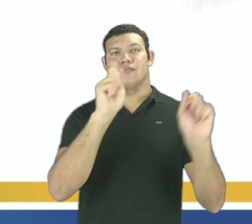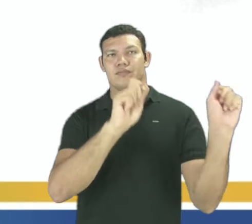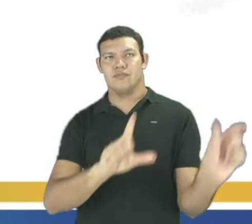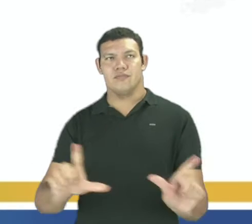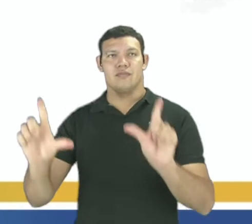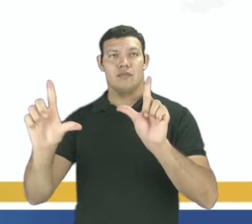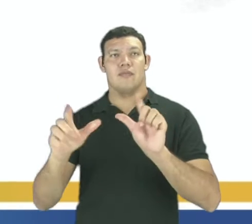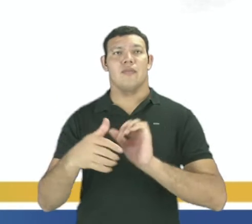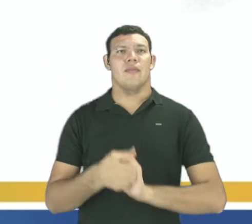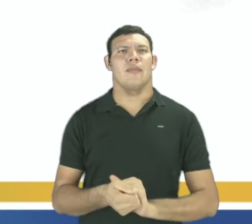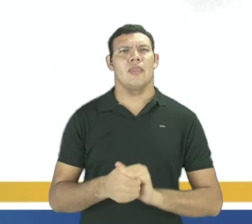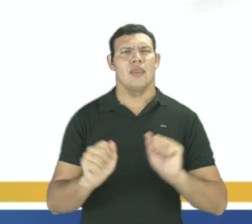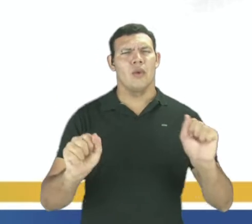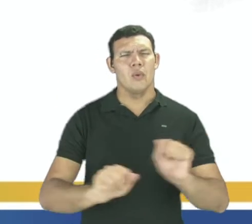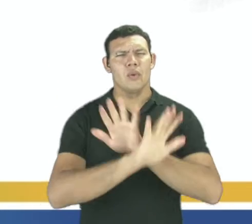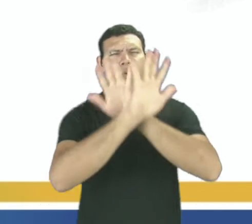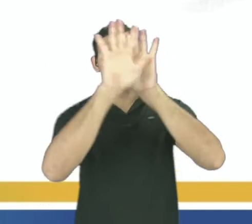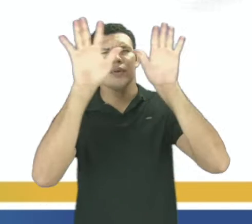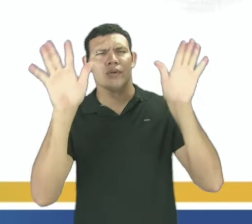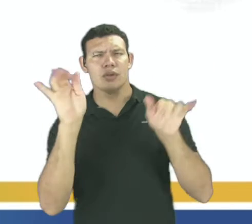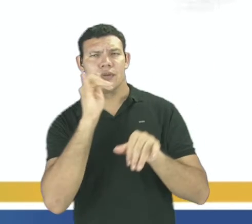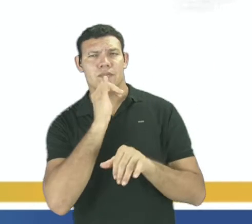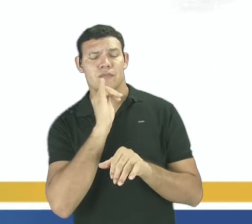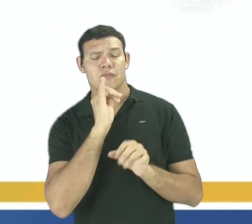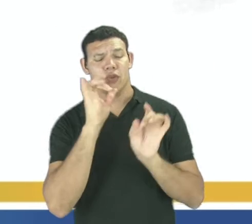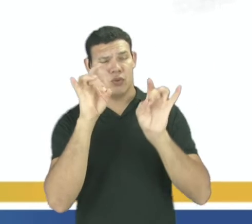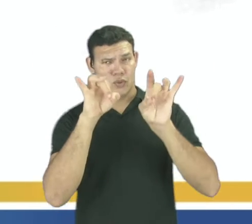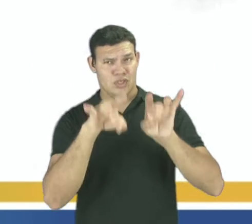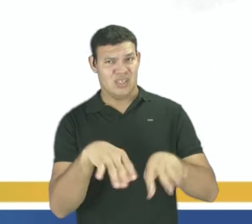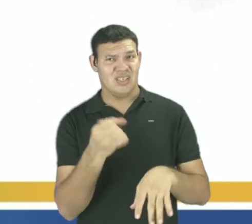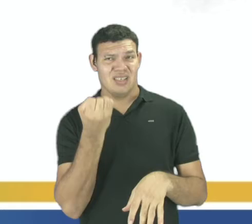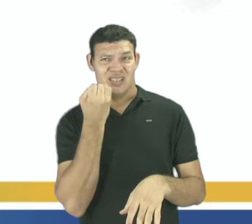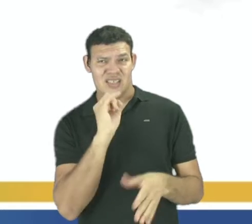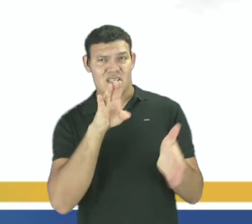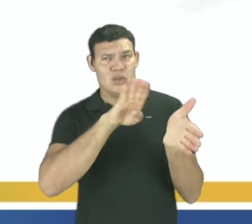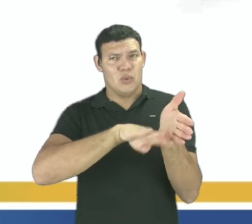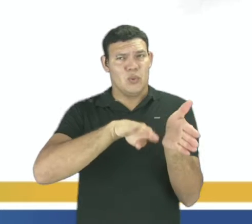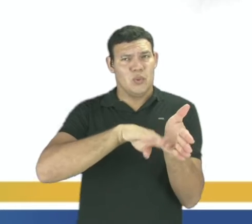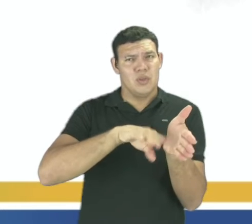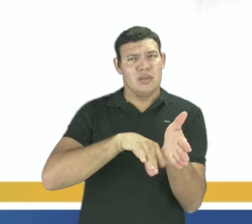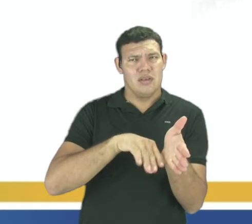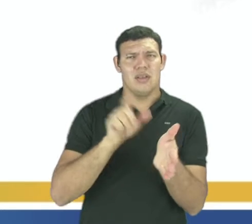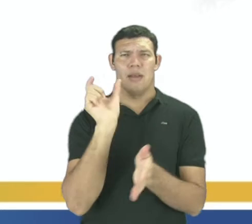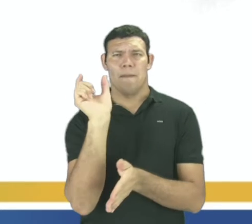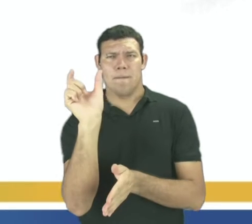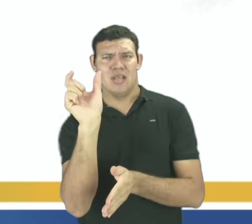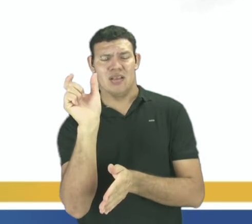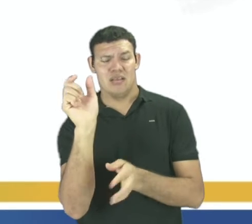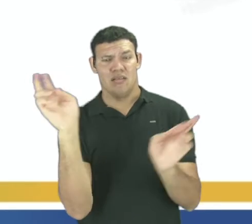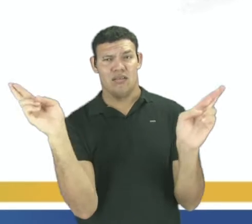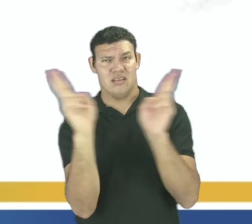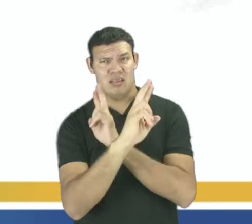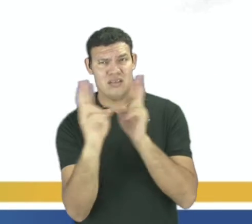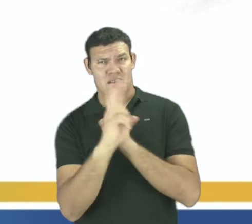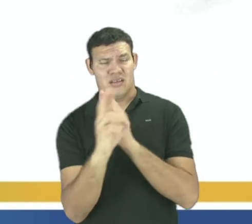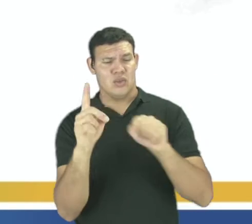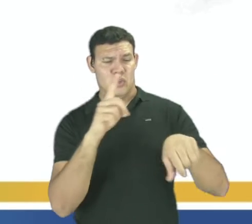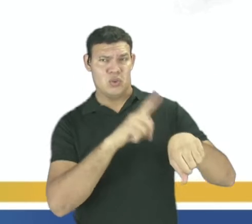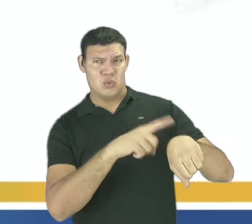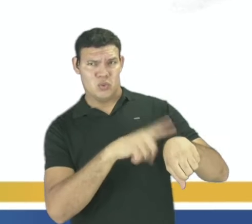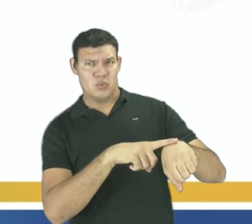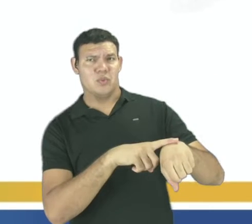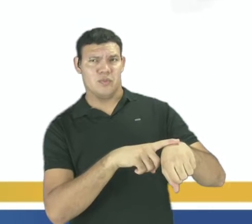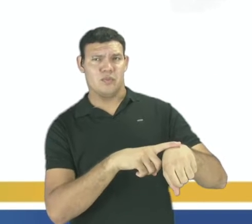Explicando. Ficou claro com o último exemplo que se retirarmos do diálogo as palavras que se referem às circunstâncias